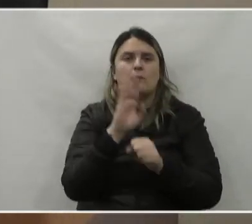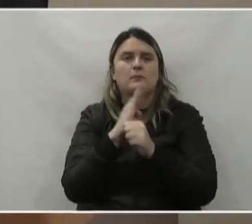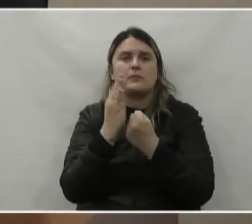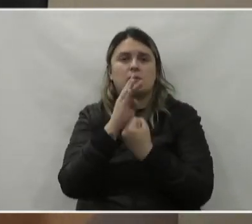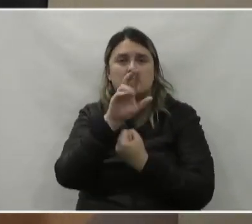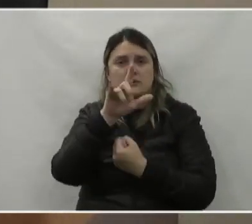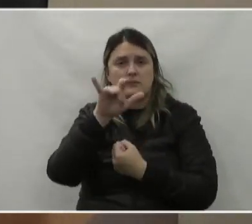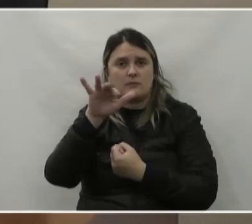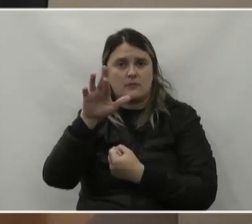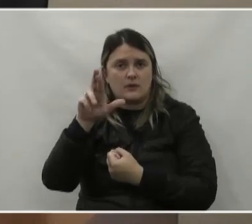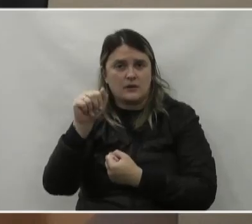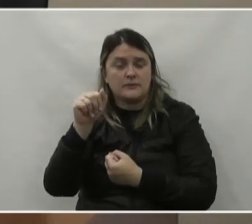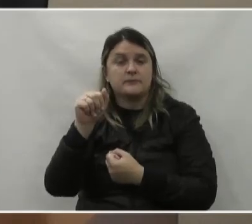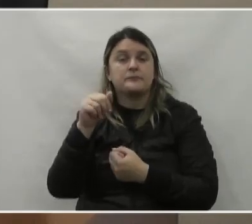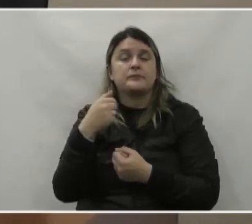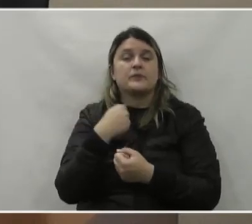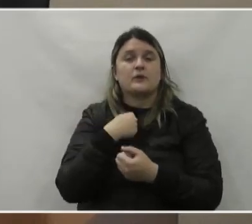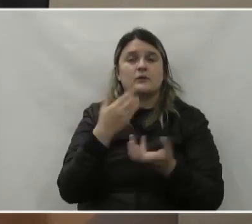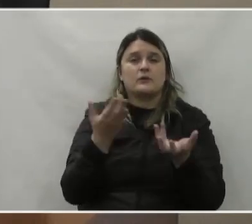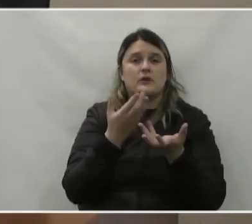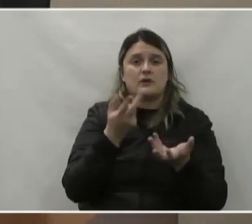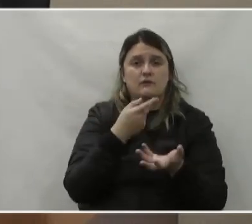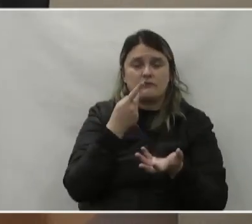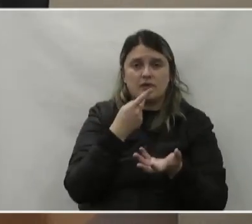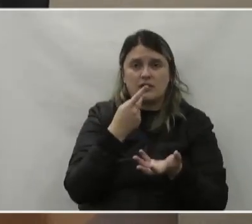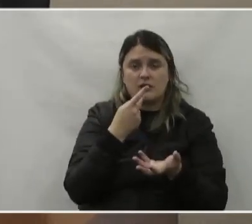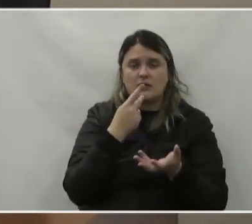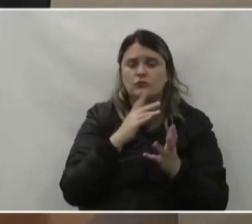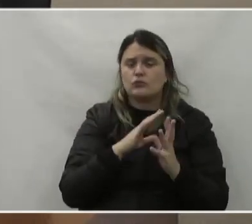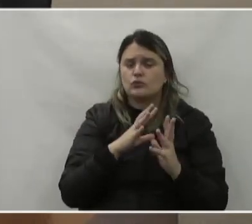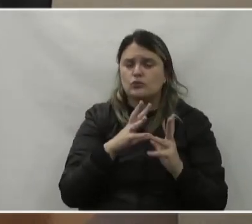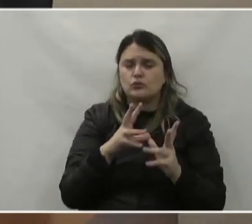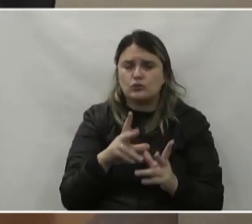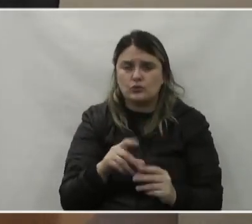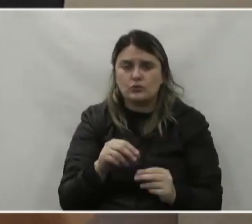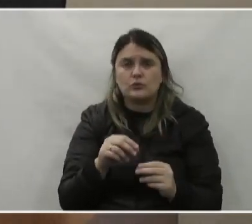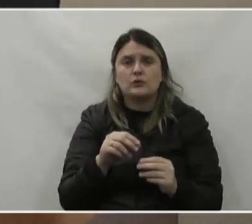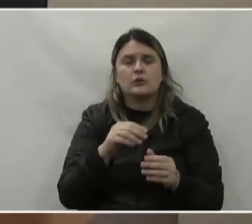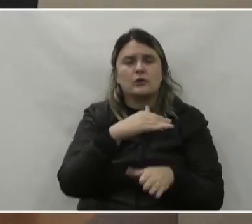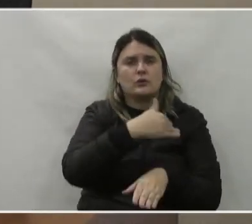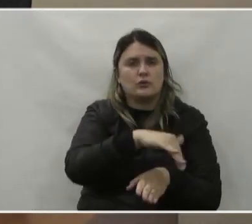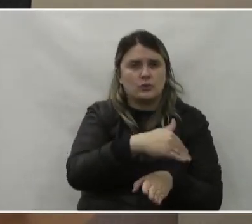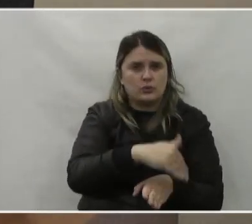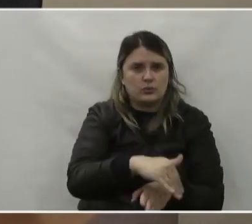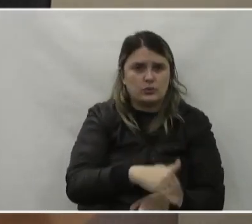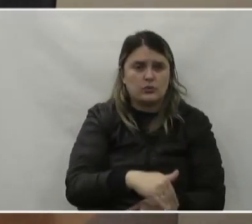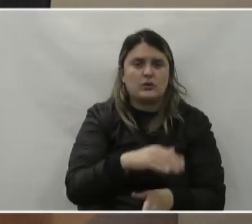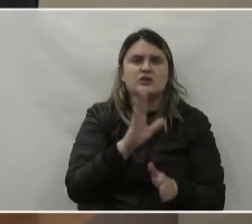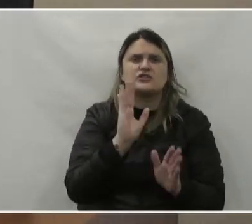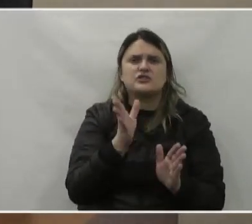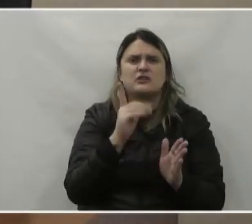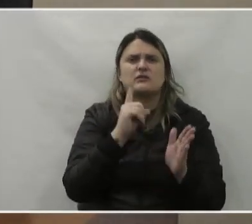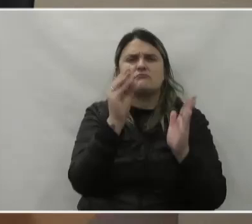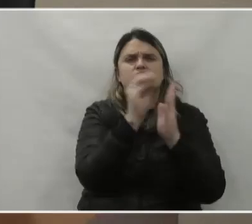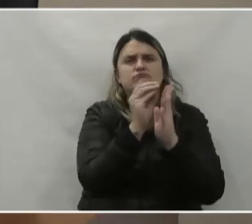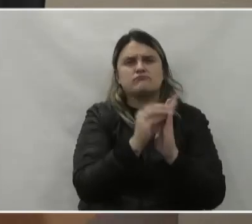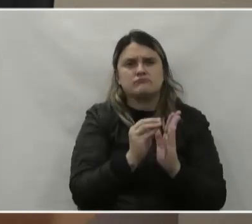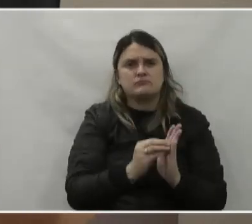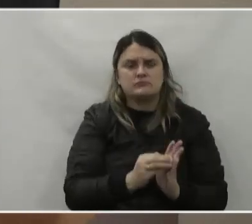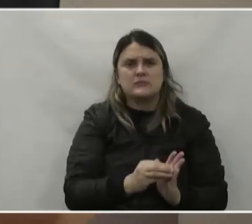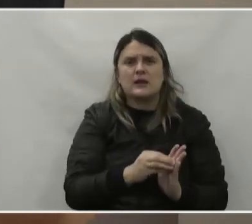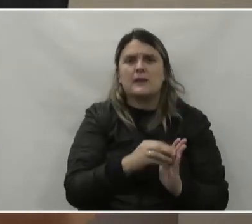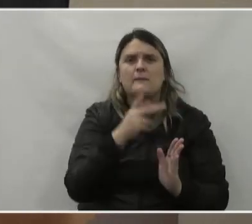mas eu quero falar sobre todas essas ruas que estão numa situação